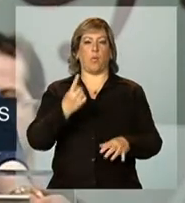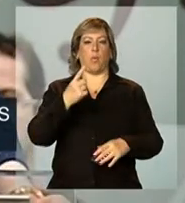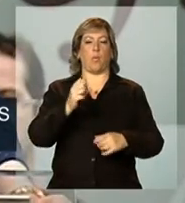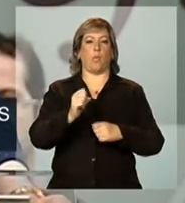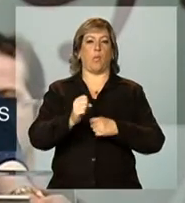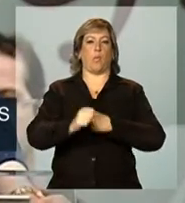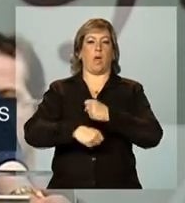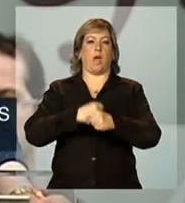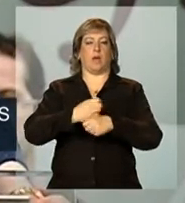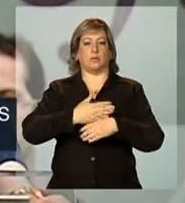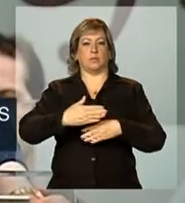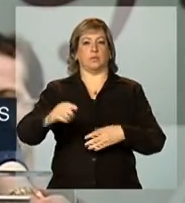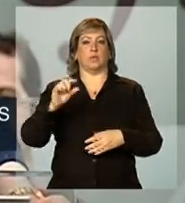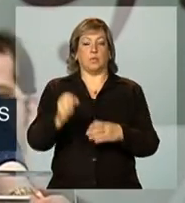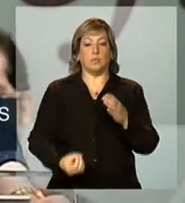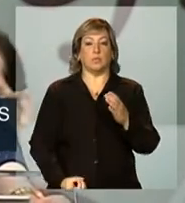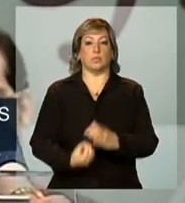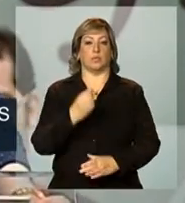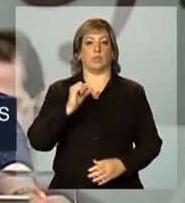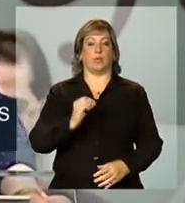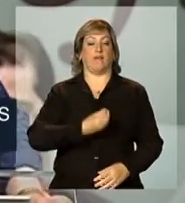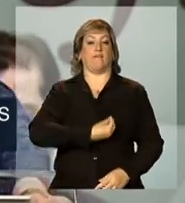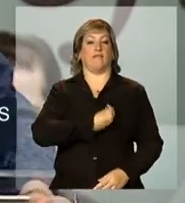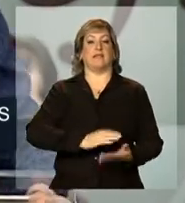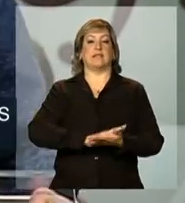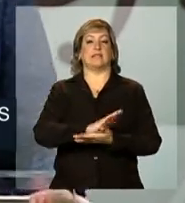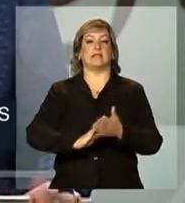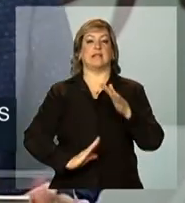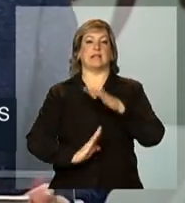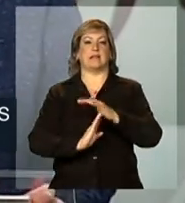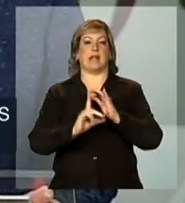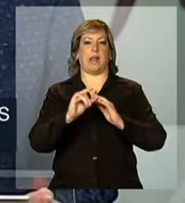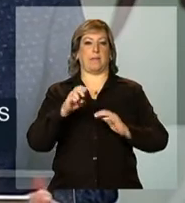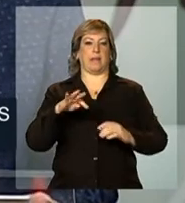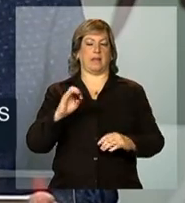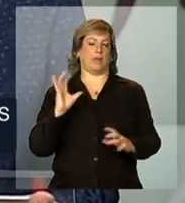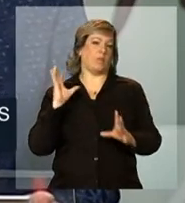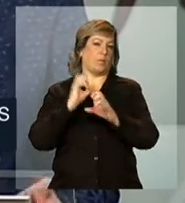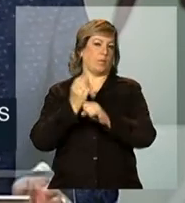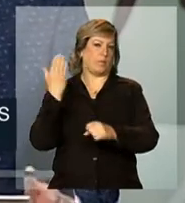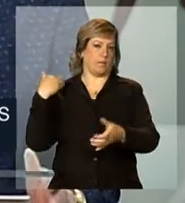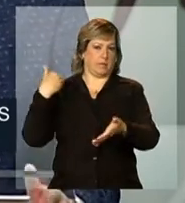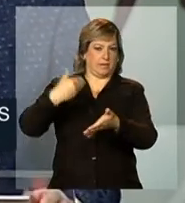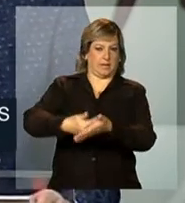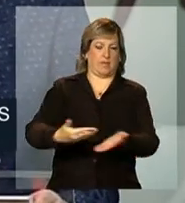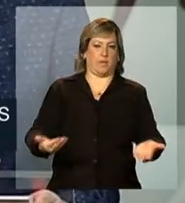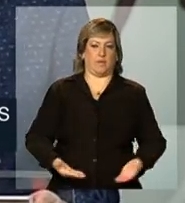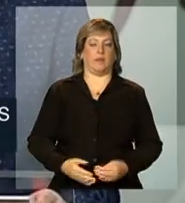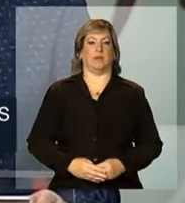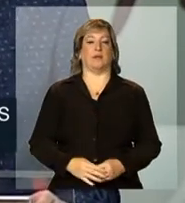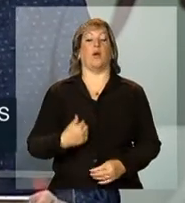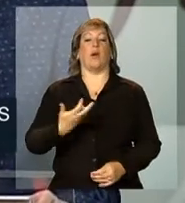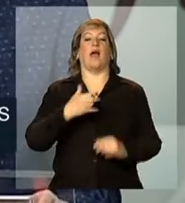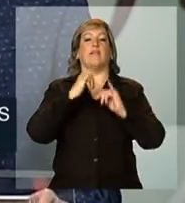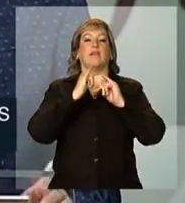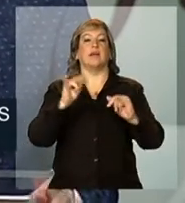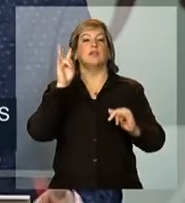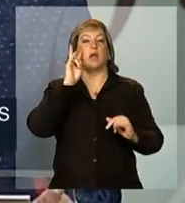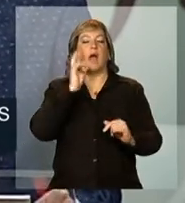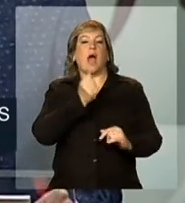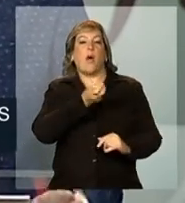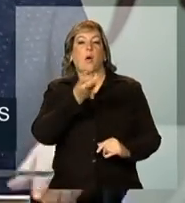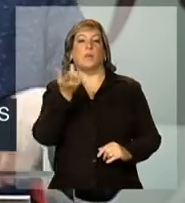do lançamento do Brasil, do Viver Sem Limites, eu quero falar de algumas conquistas